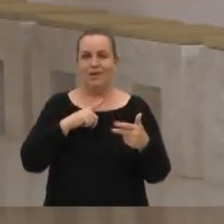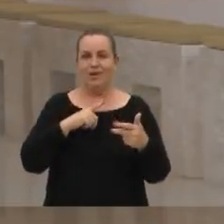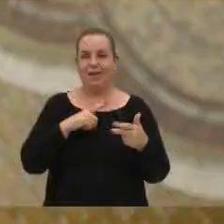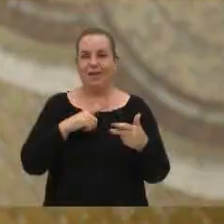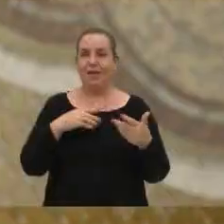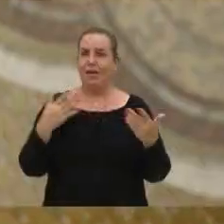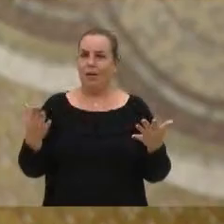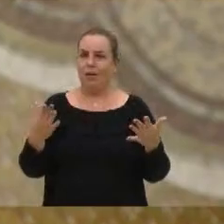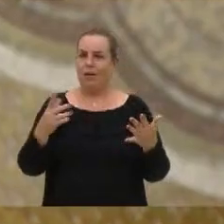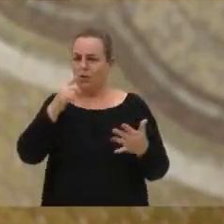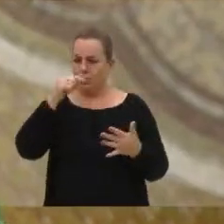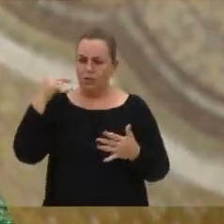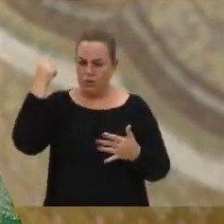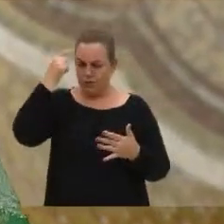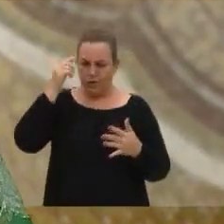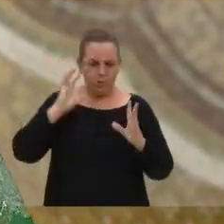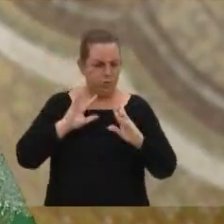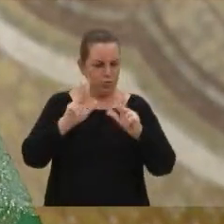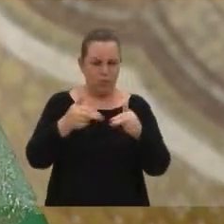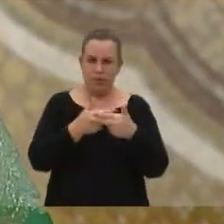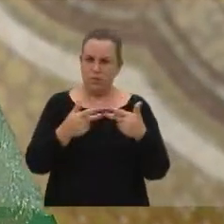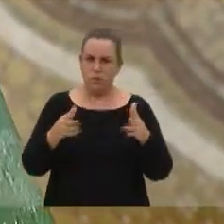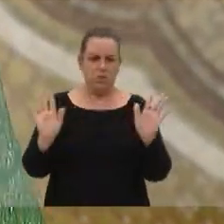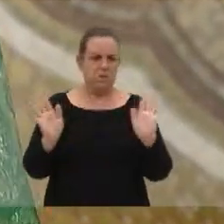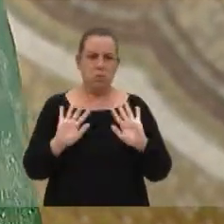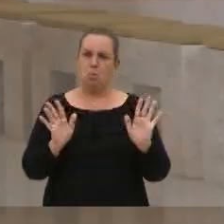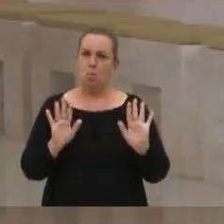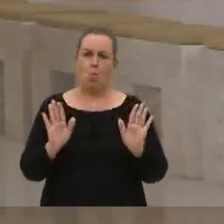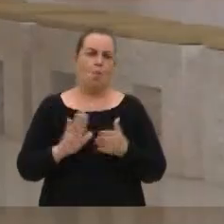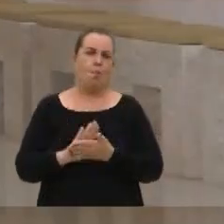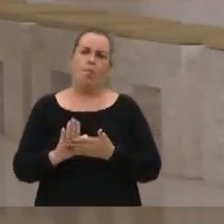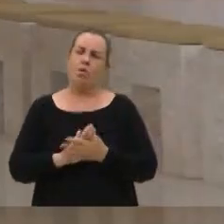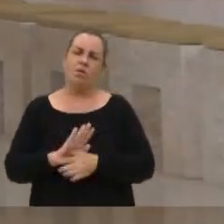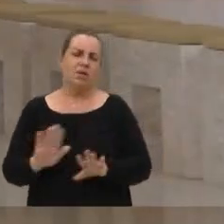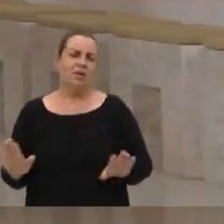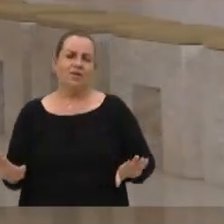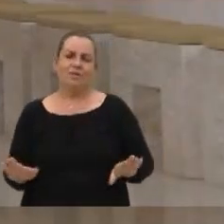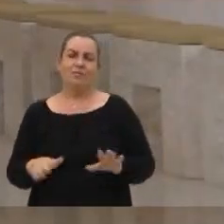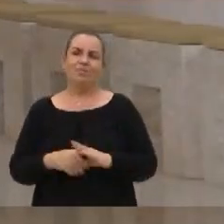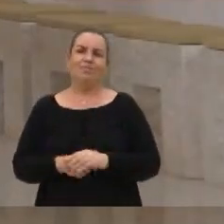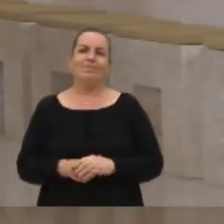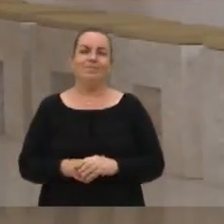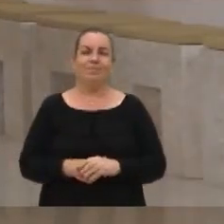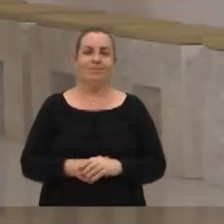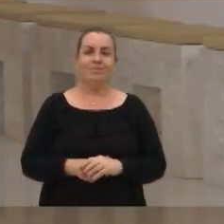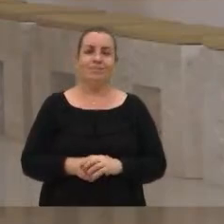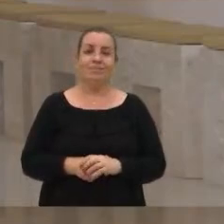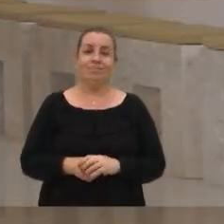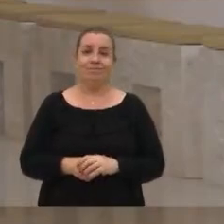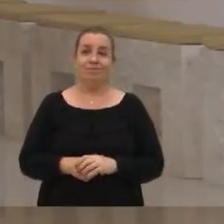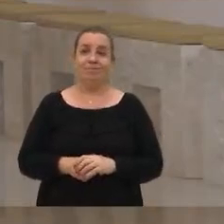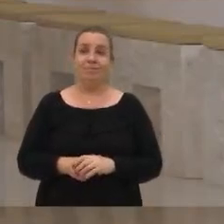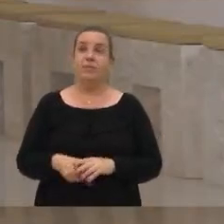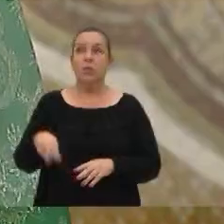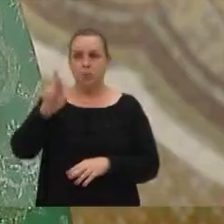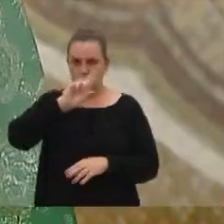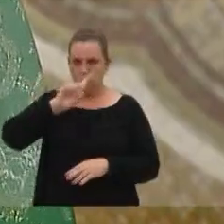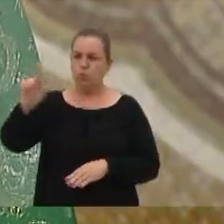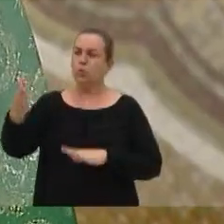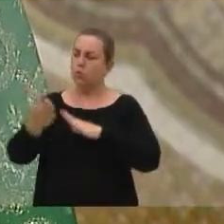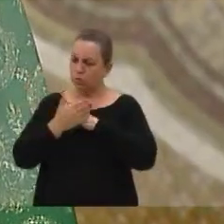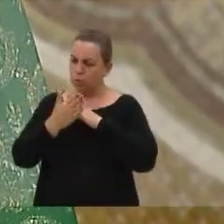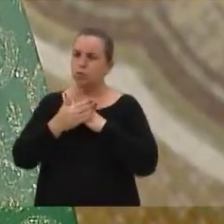Ou santificamos tudo, ou não santificamos nada. Que o Senhor nos